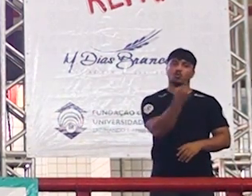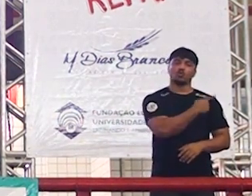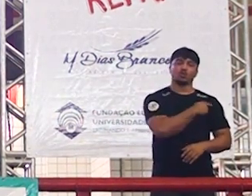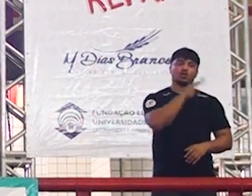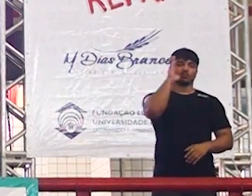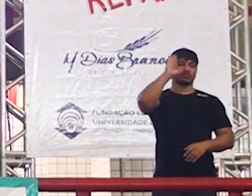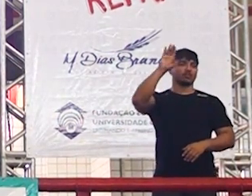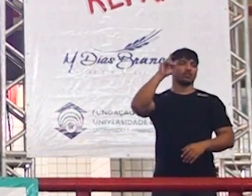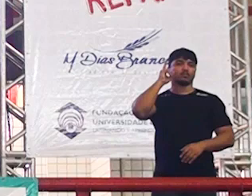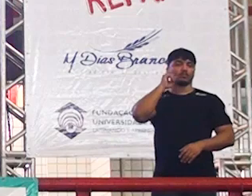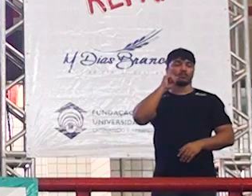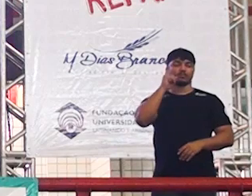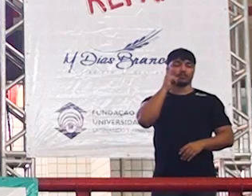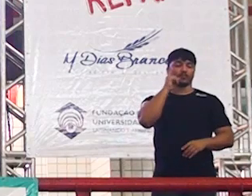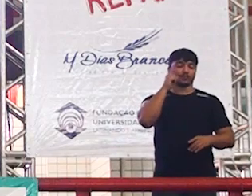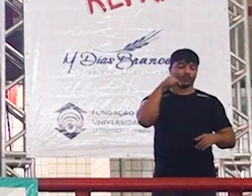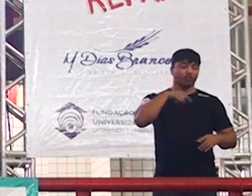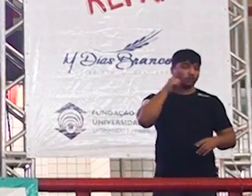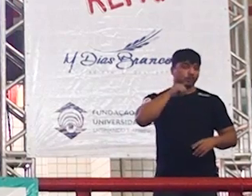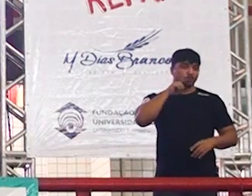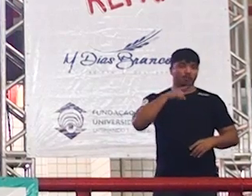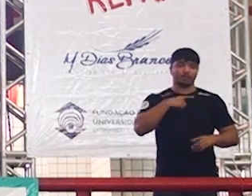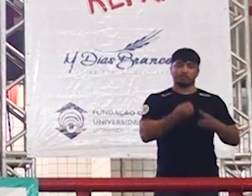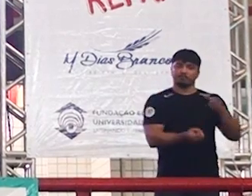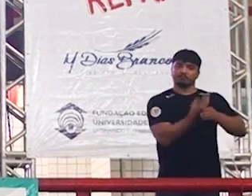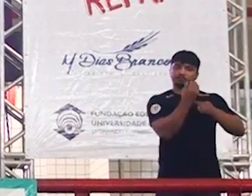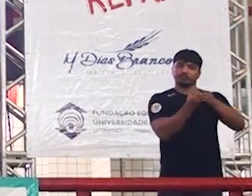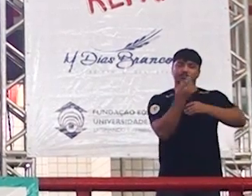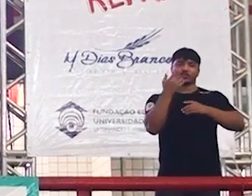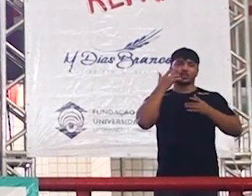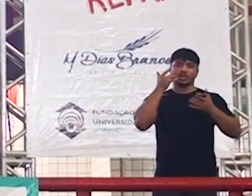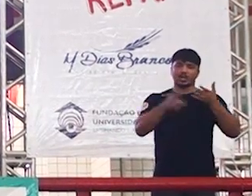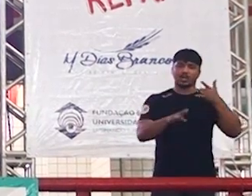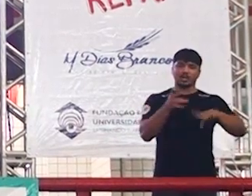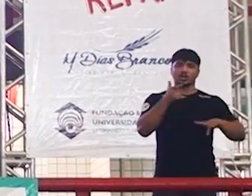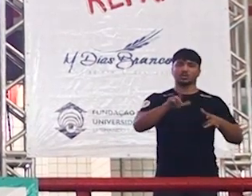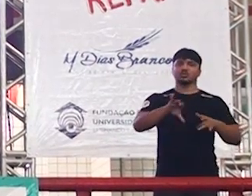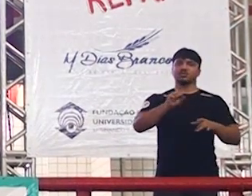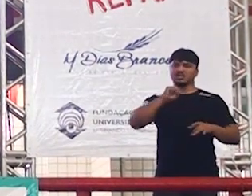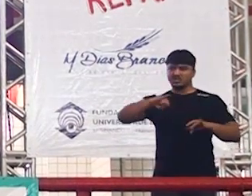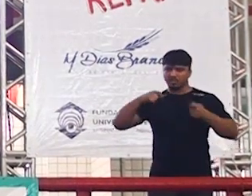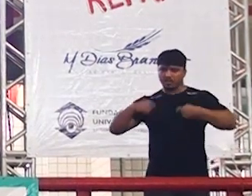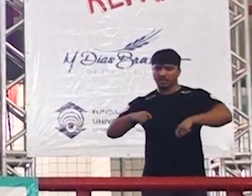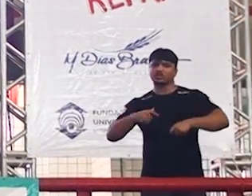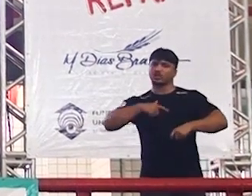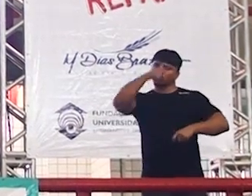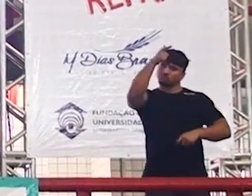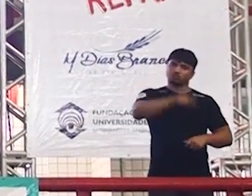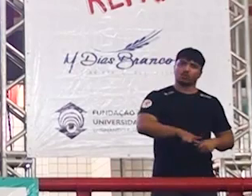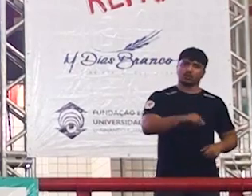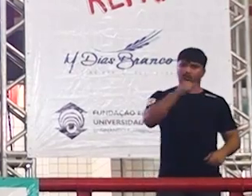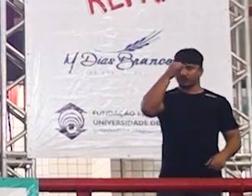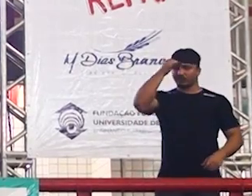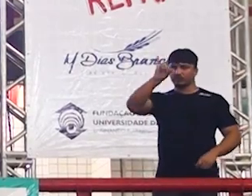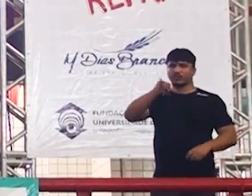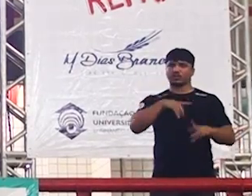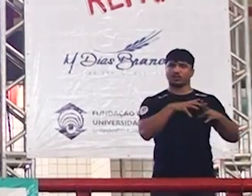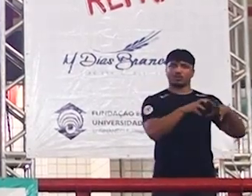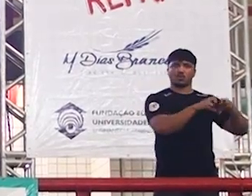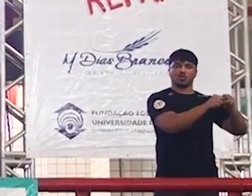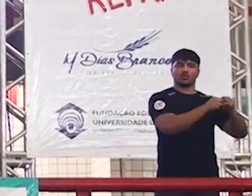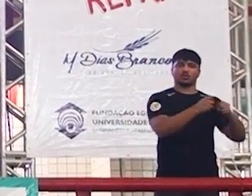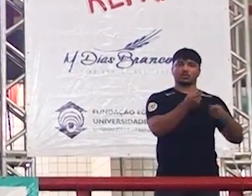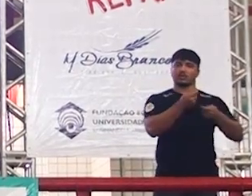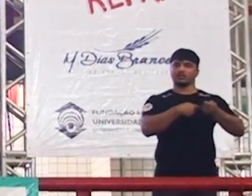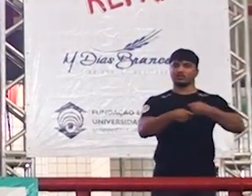maiores poluidores do mundo, mas se for preciso, poluiremos mais para evitar uma recessão na